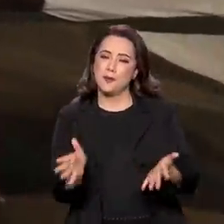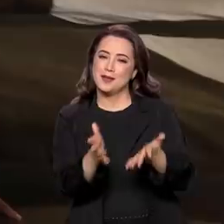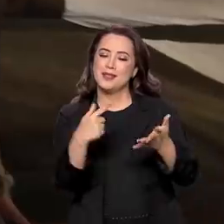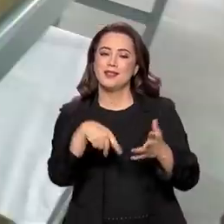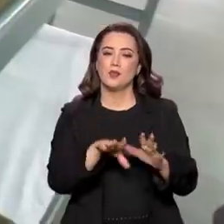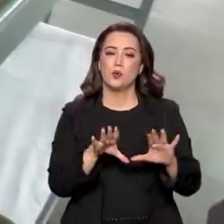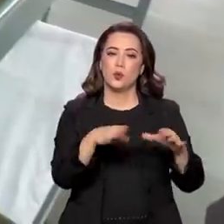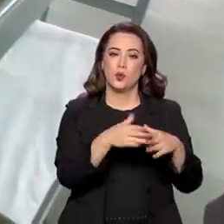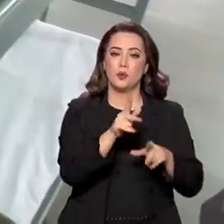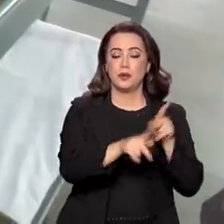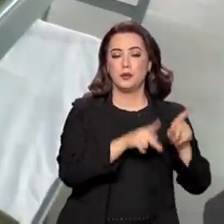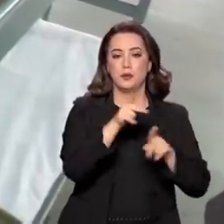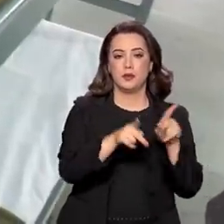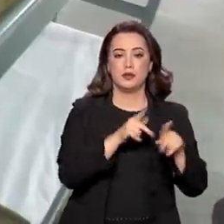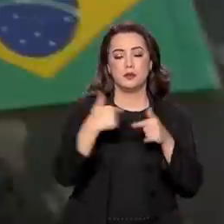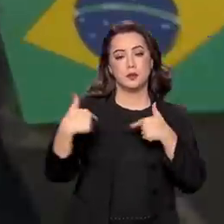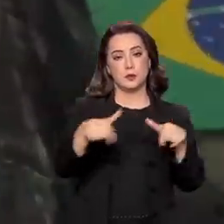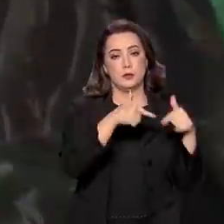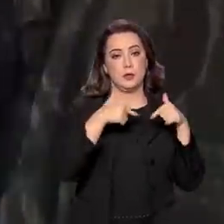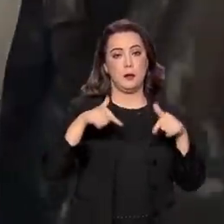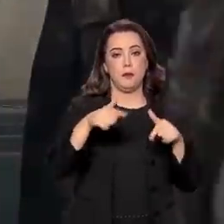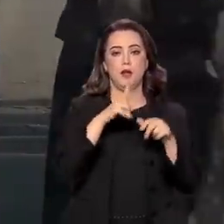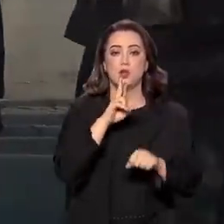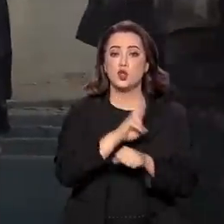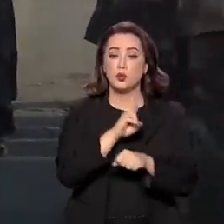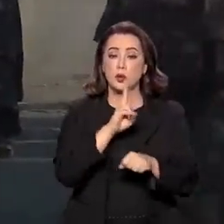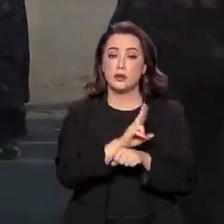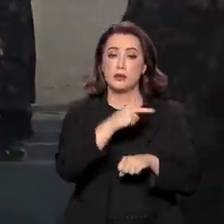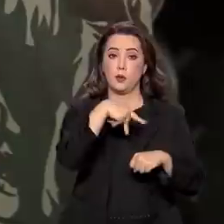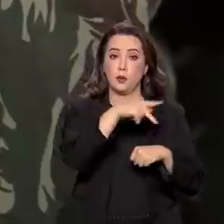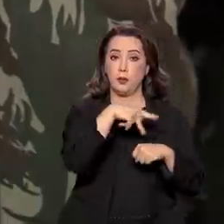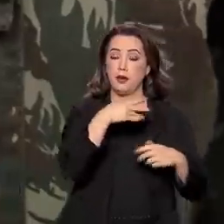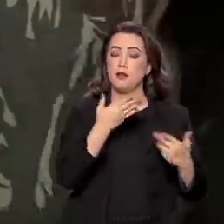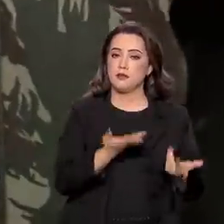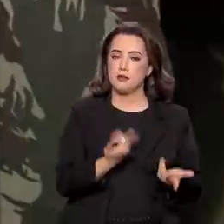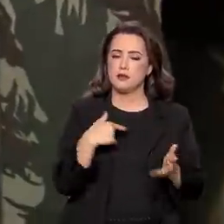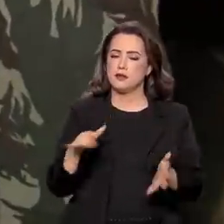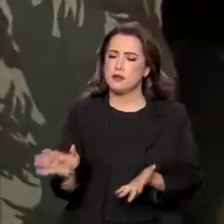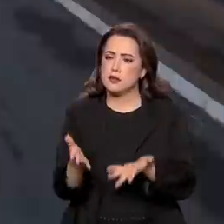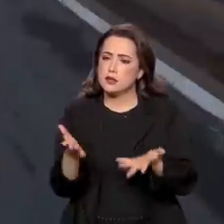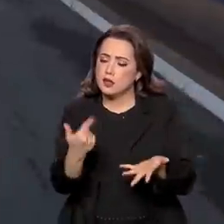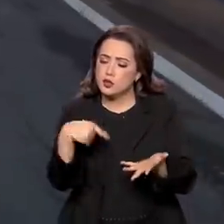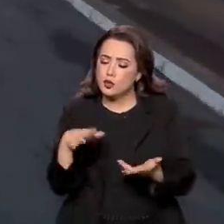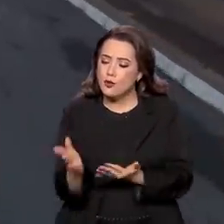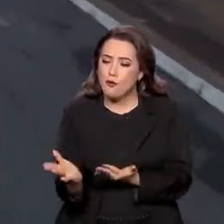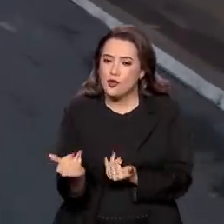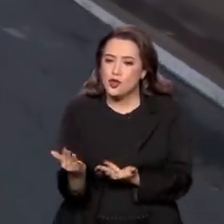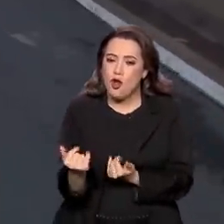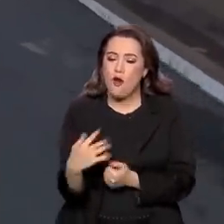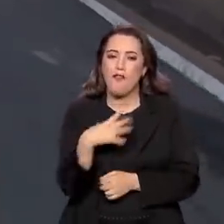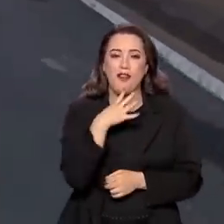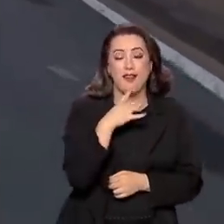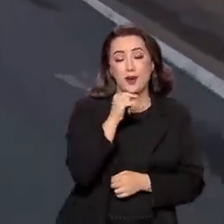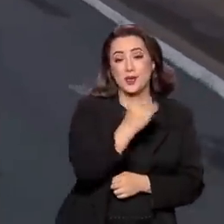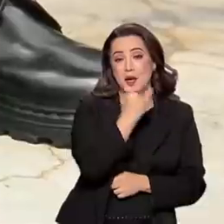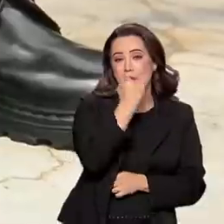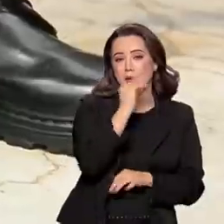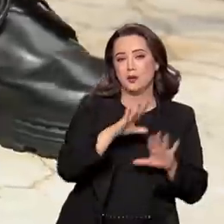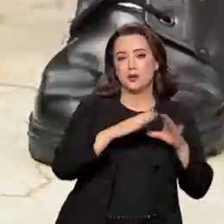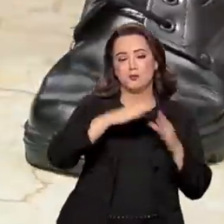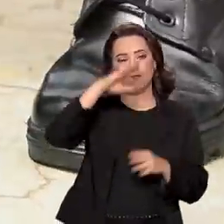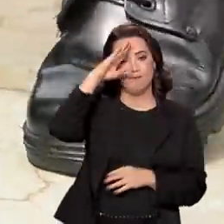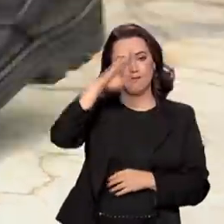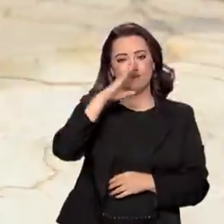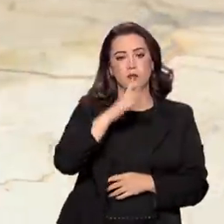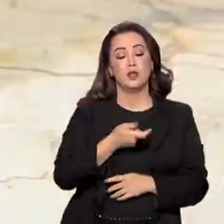parcela da população para as atividades a defesa Nacional incentivando os jovens a conhecer a importância das Forças